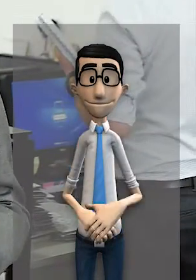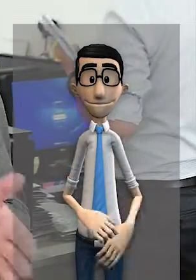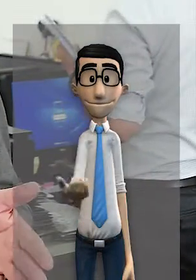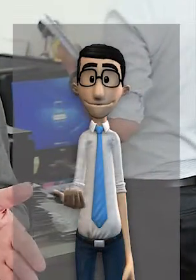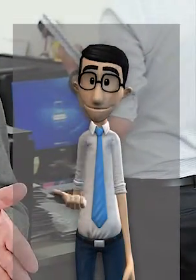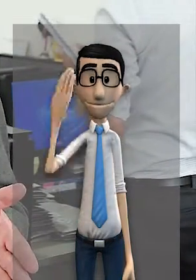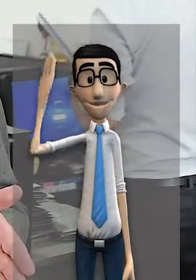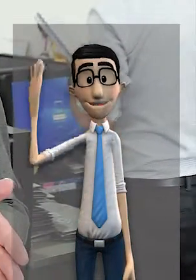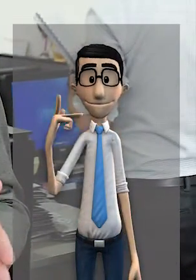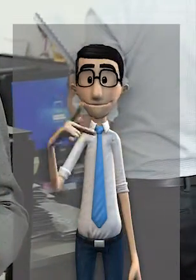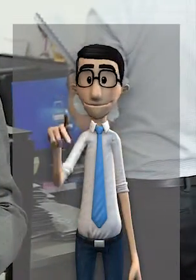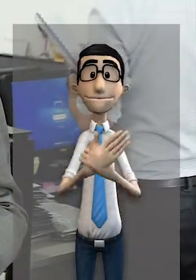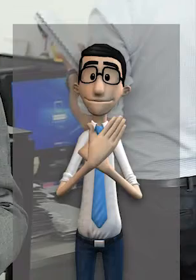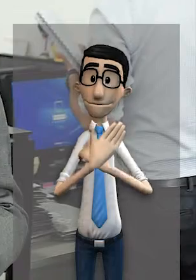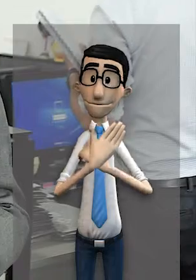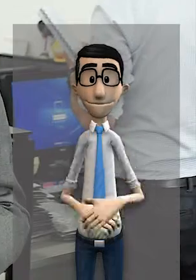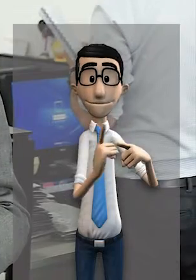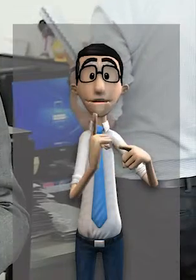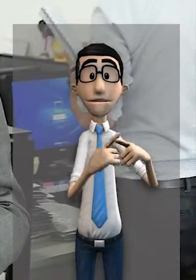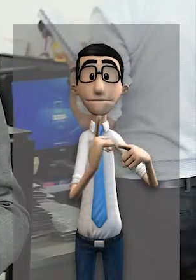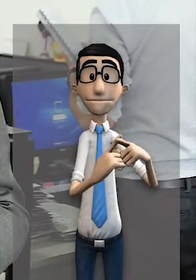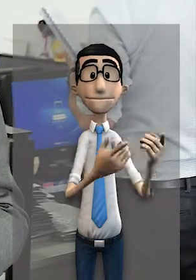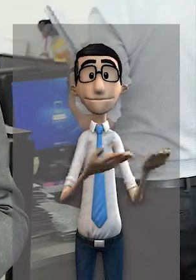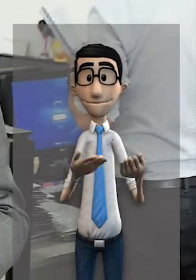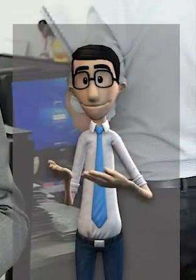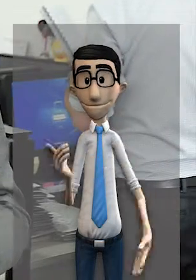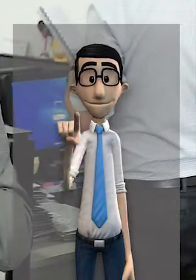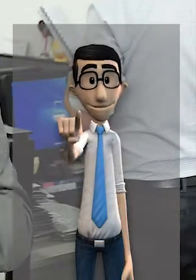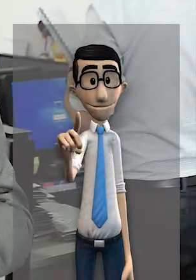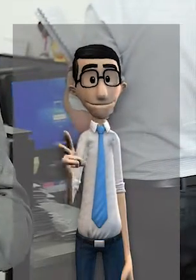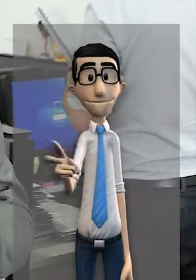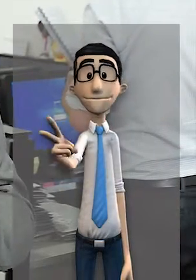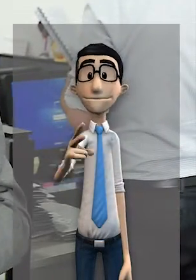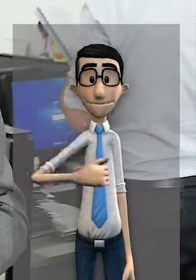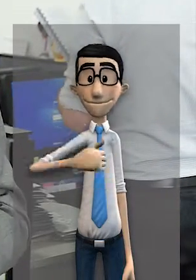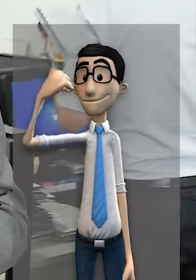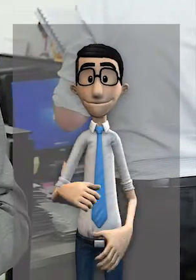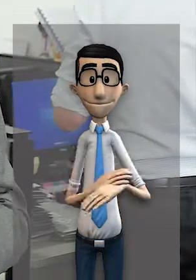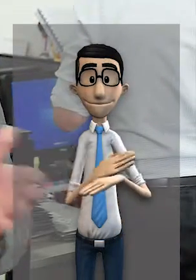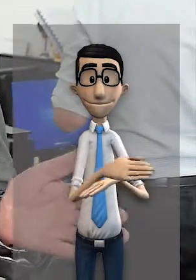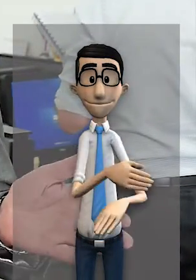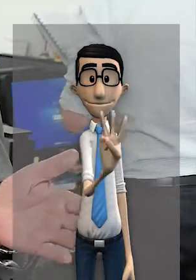Runtex, porque é através dela que a nossa fundação trabalha para receber você cada vez